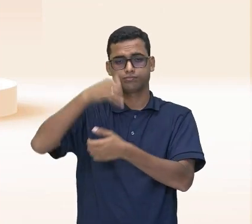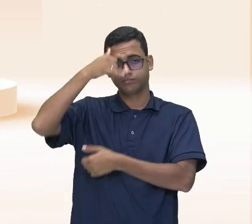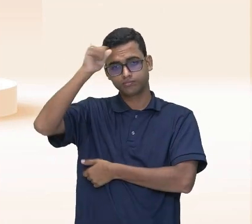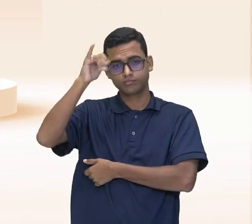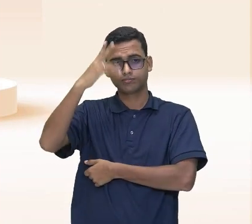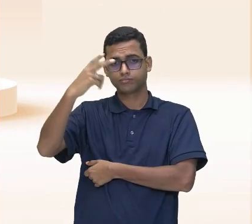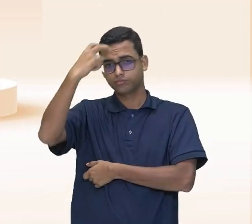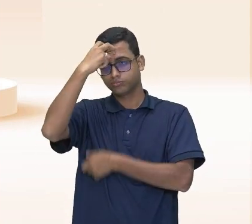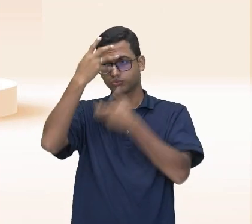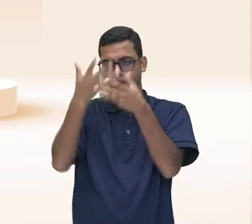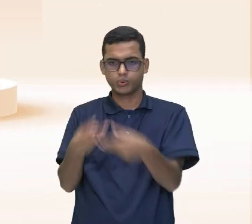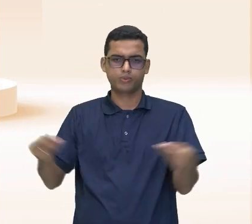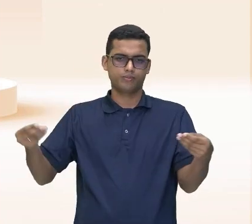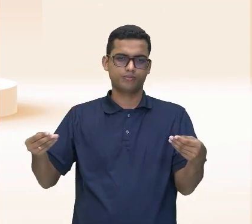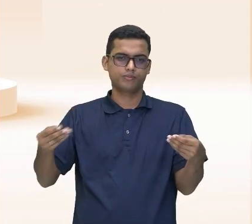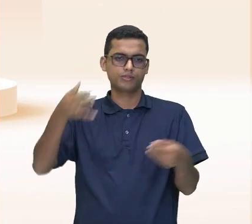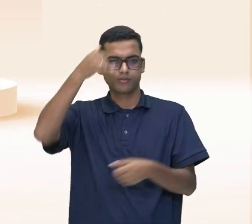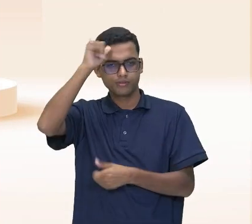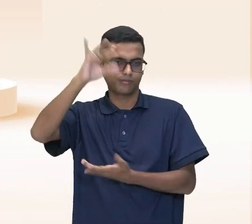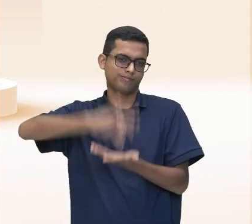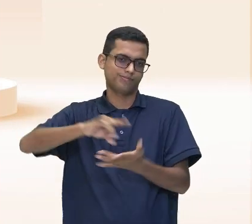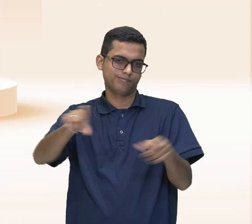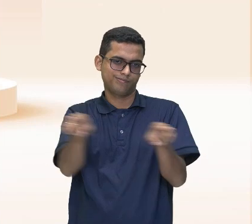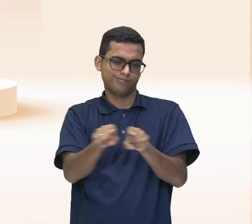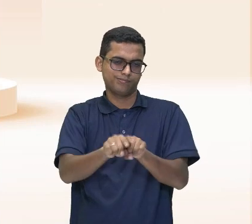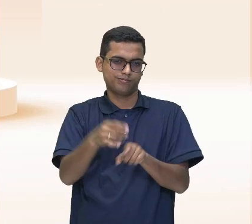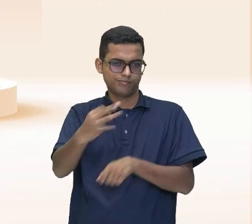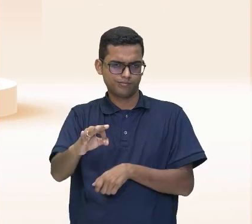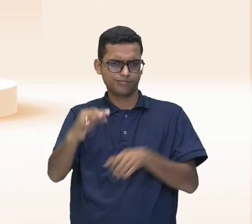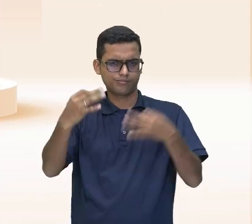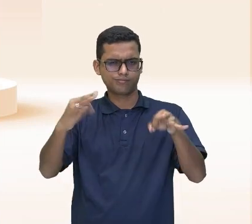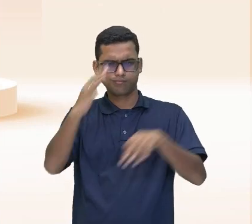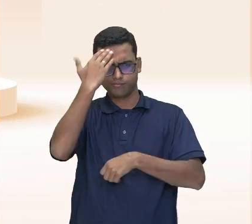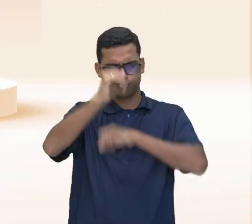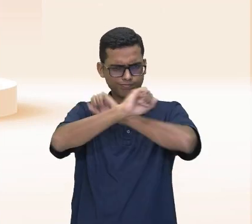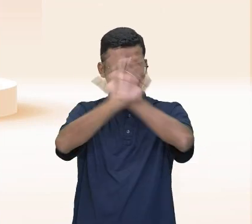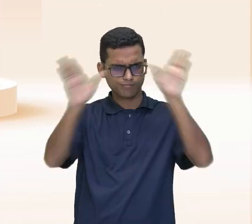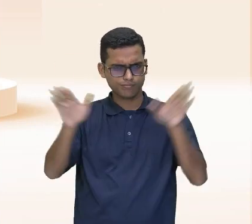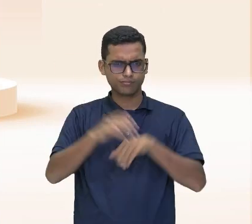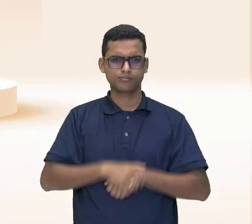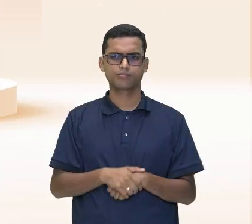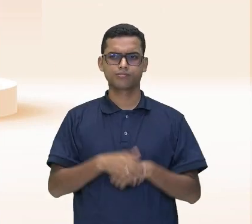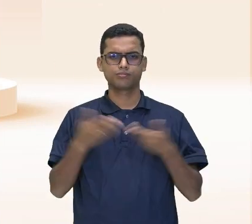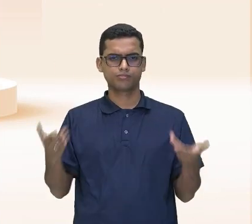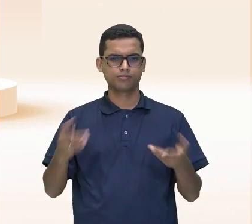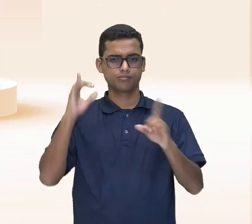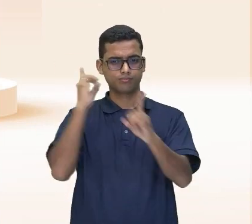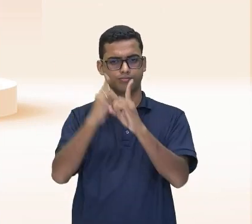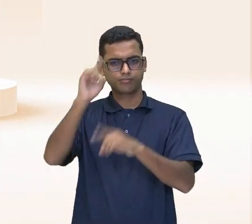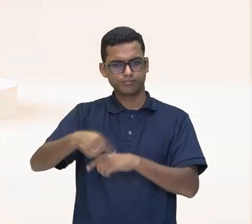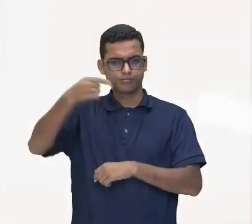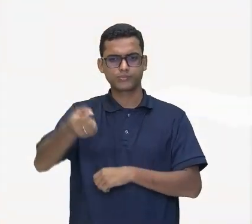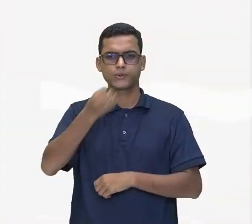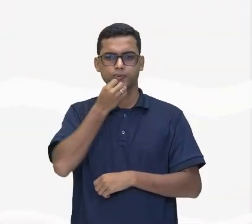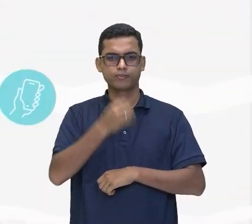apagamento cultural. Tá certo, pessoal? Deu para entender? Tranquilo? Então, até a próxima.